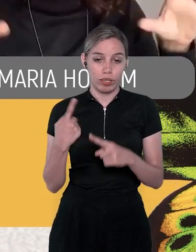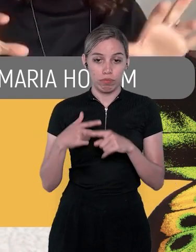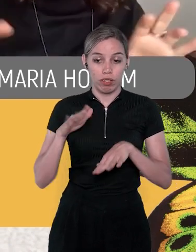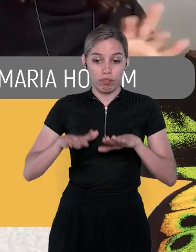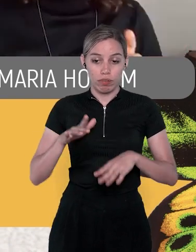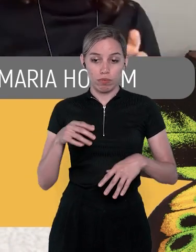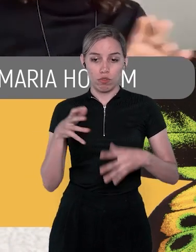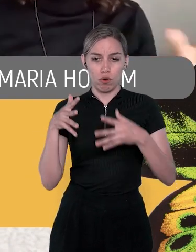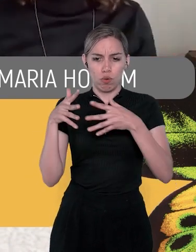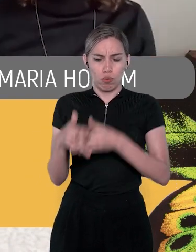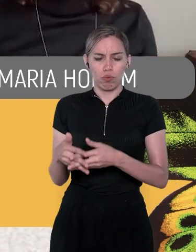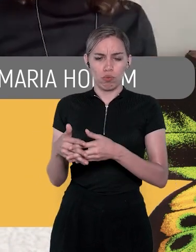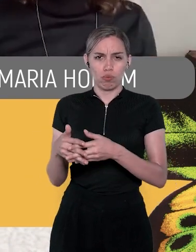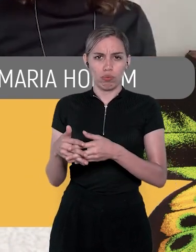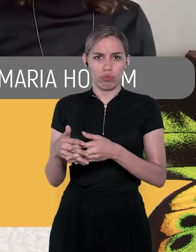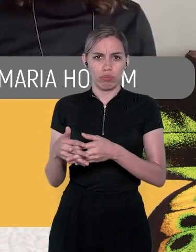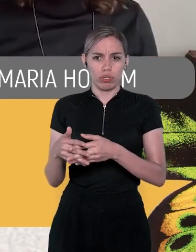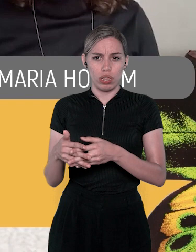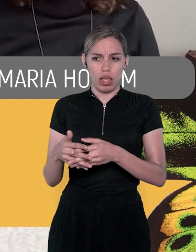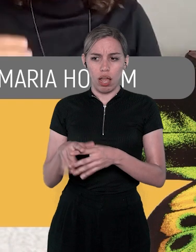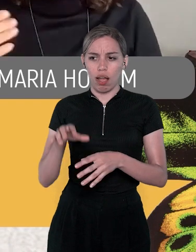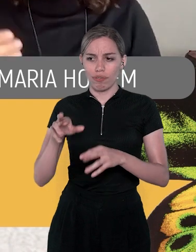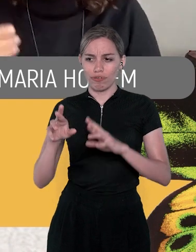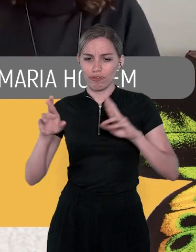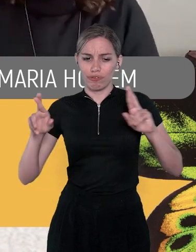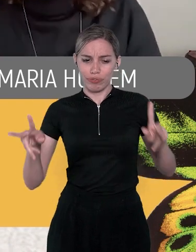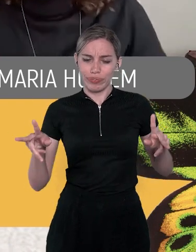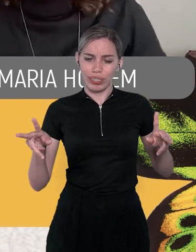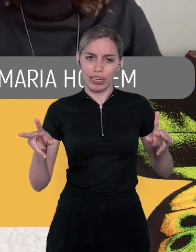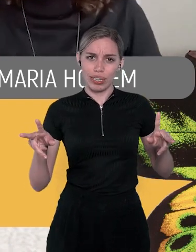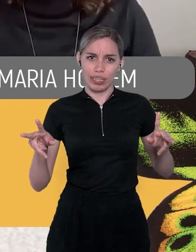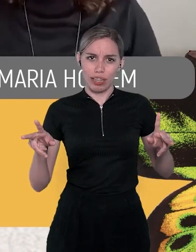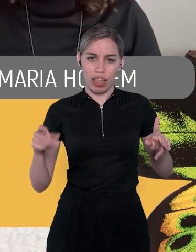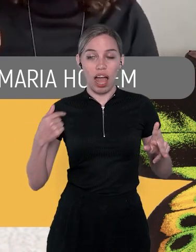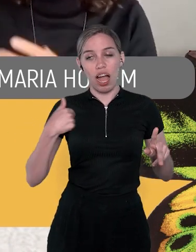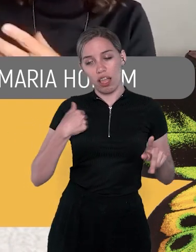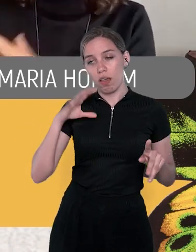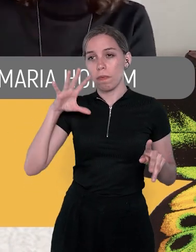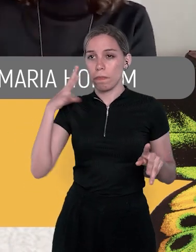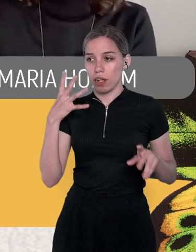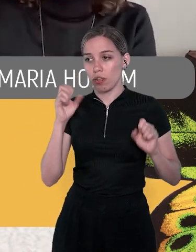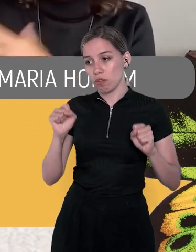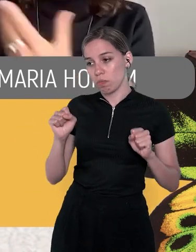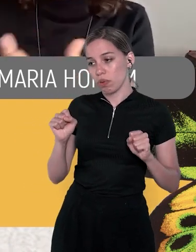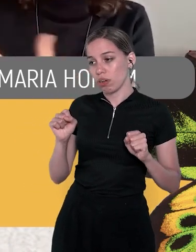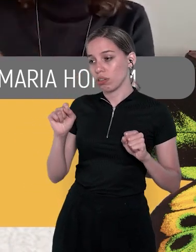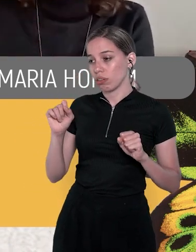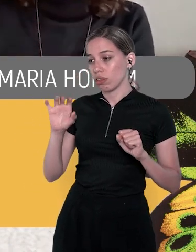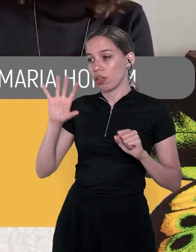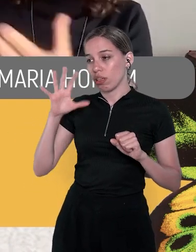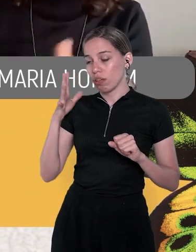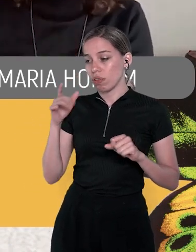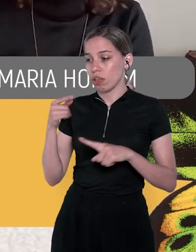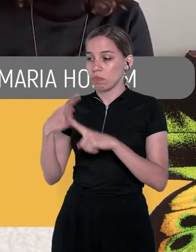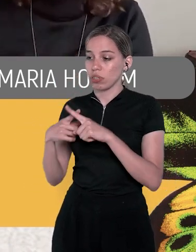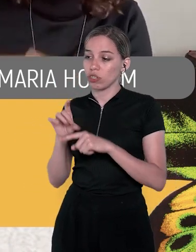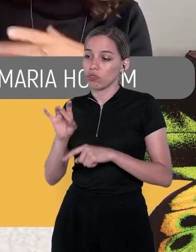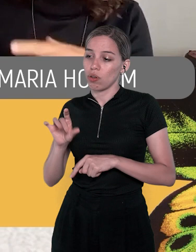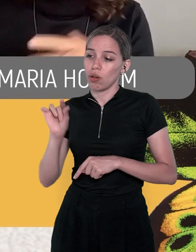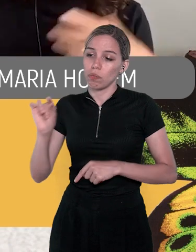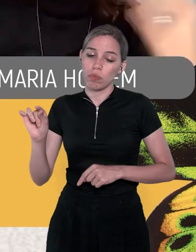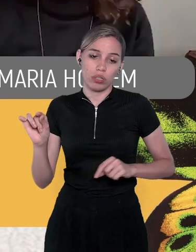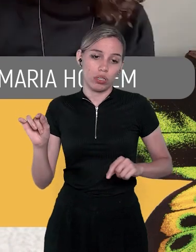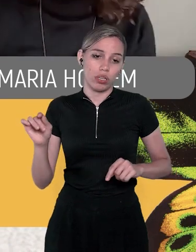essas duas formas de diferença, e a gente acha que seria resolvível, porque é só um pouquinho daqui, um pouco dali, é